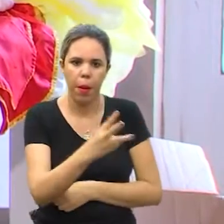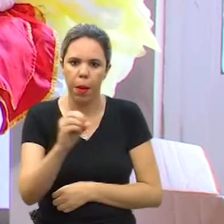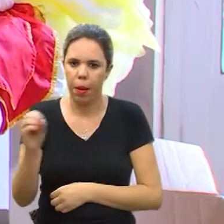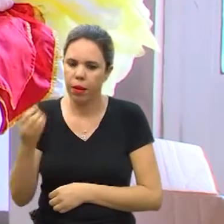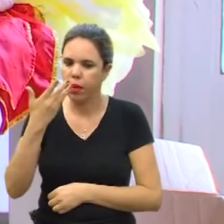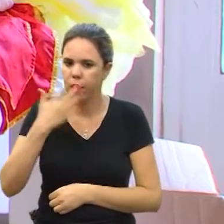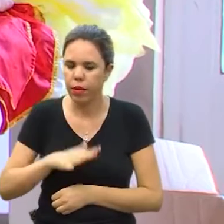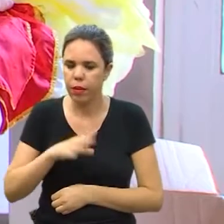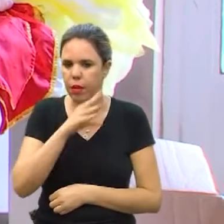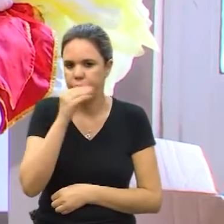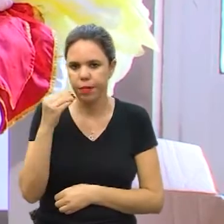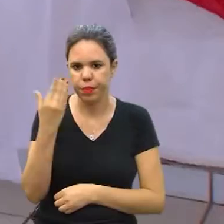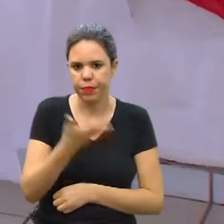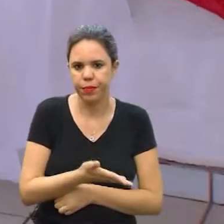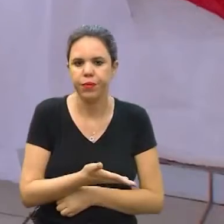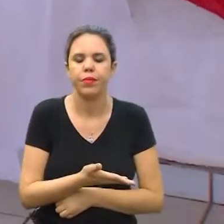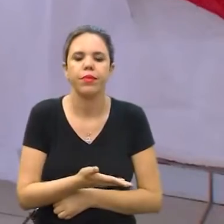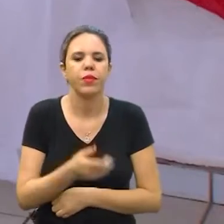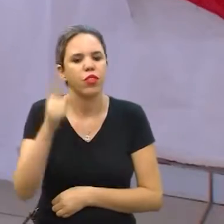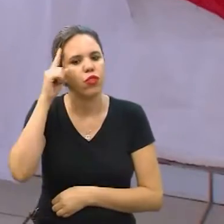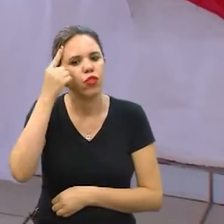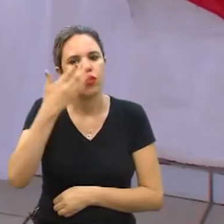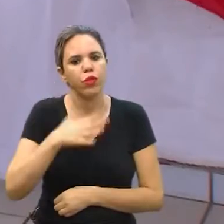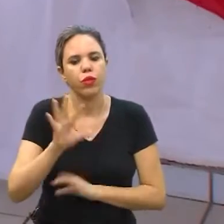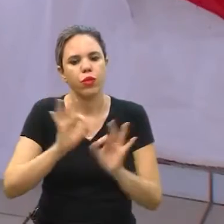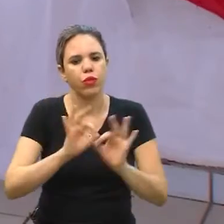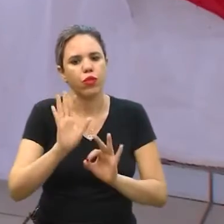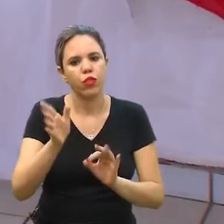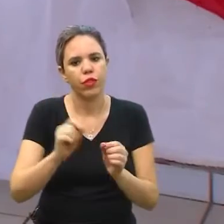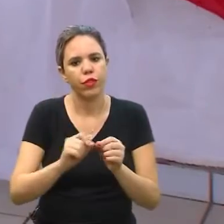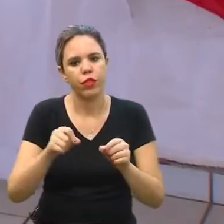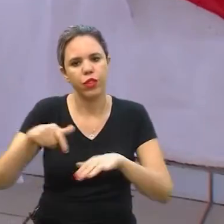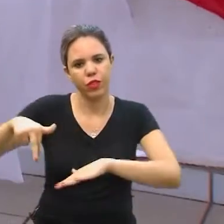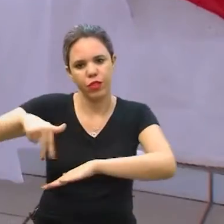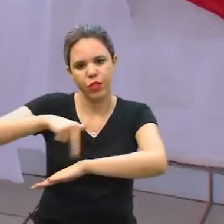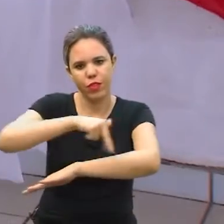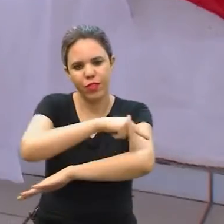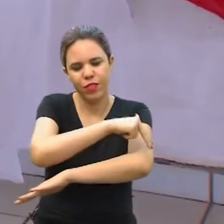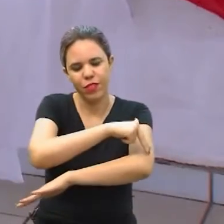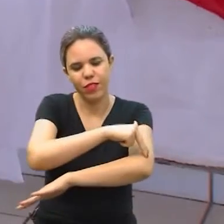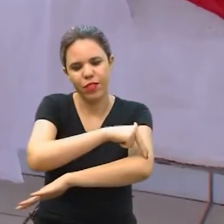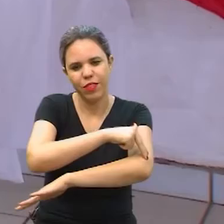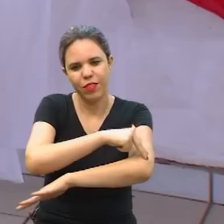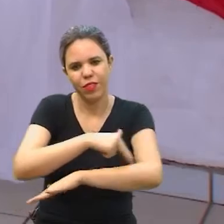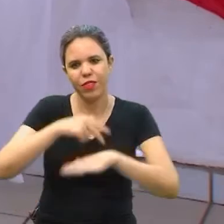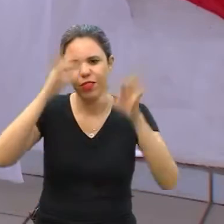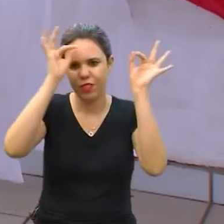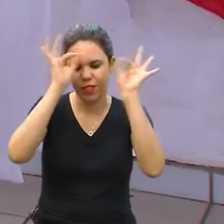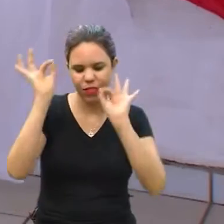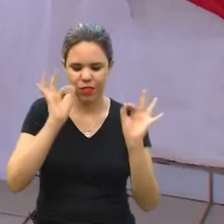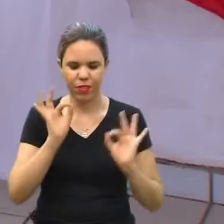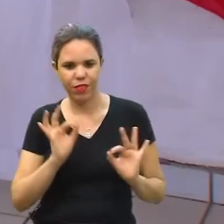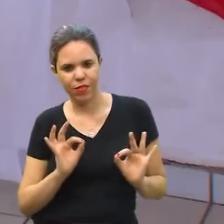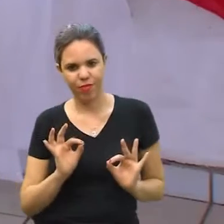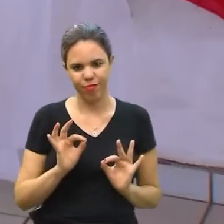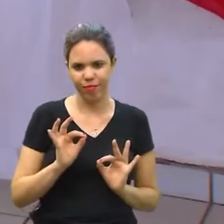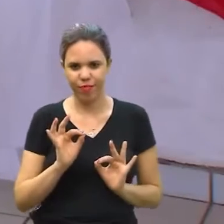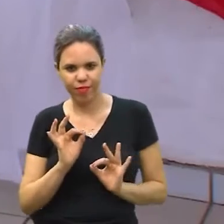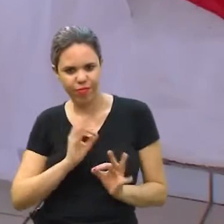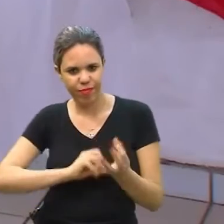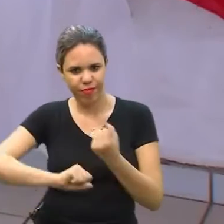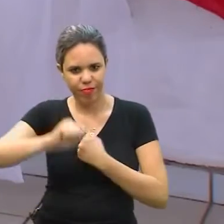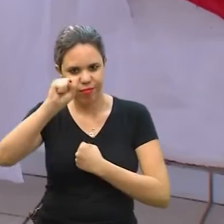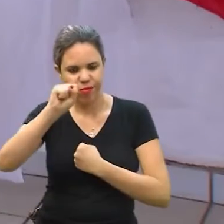300 crianças e adolescentes. O Dia das Crianças, eu estou planejando fazer um desfile de fantasia. Um desfile